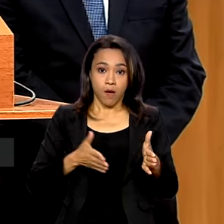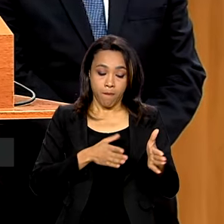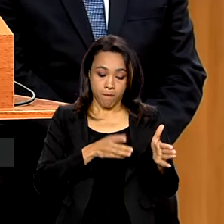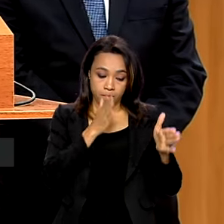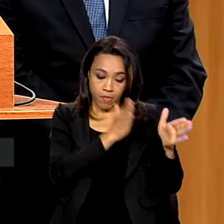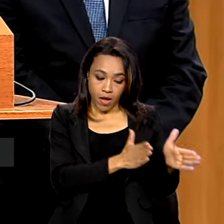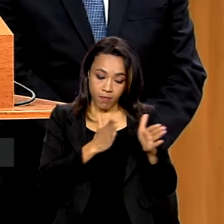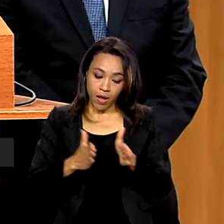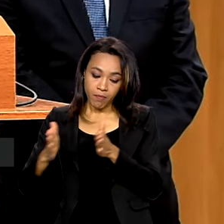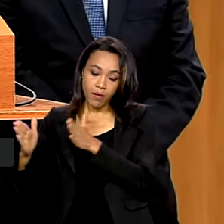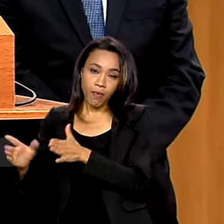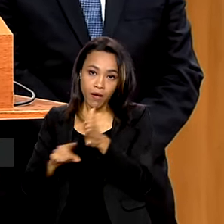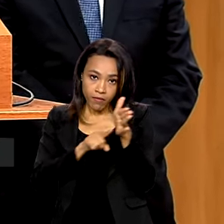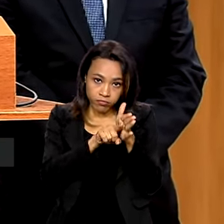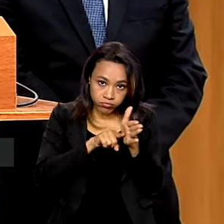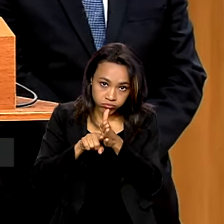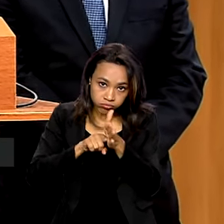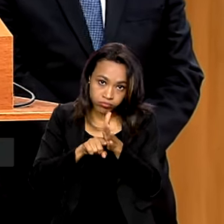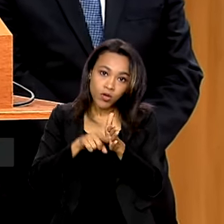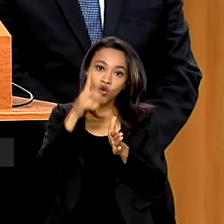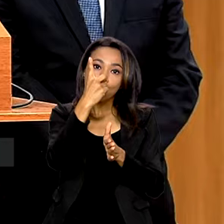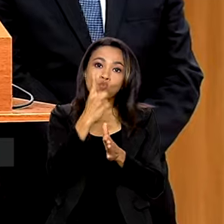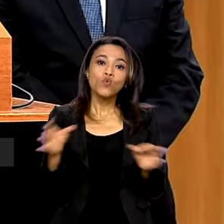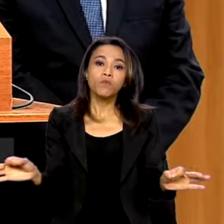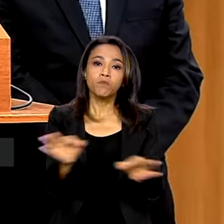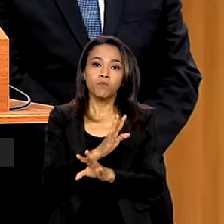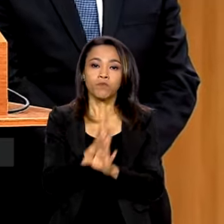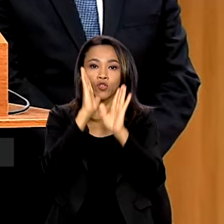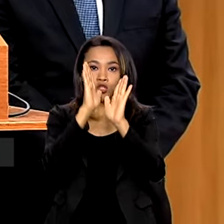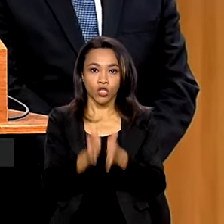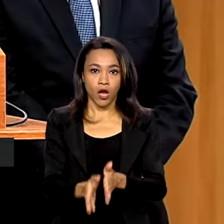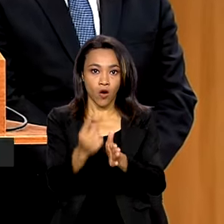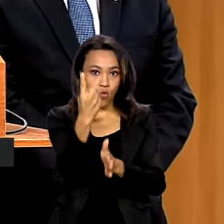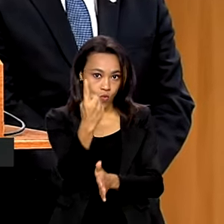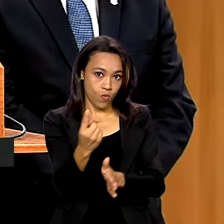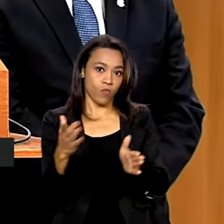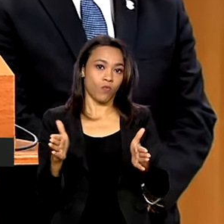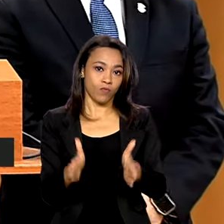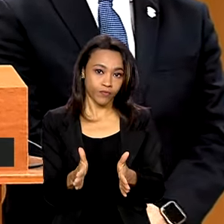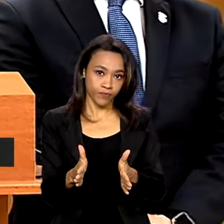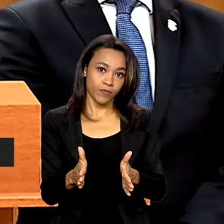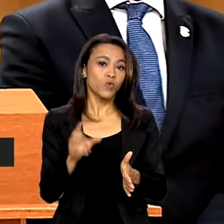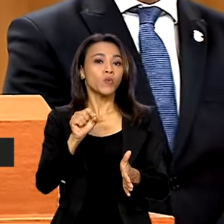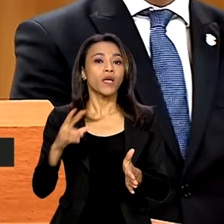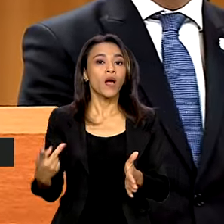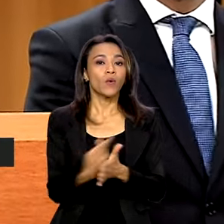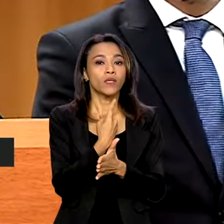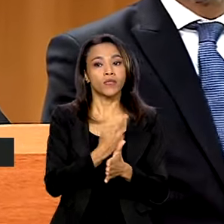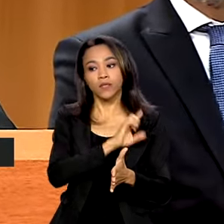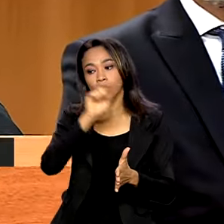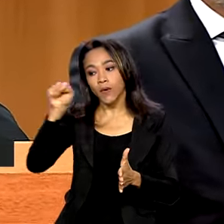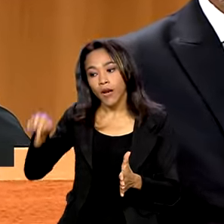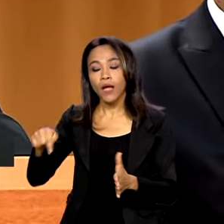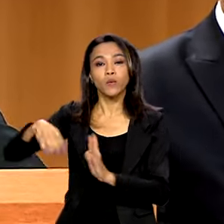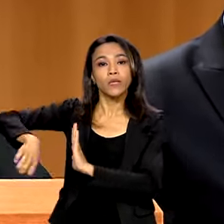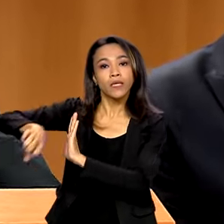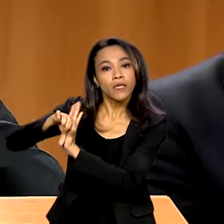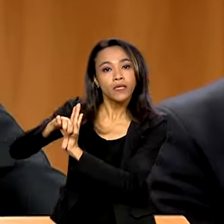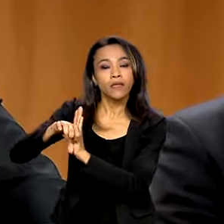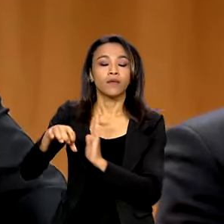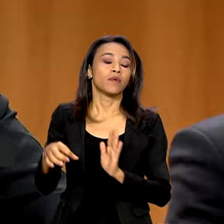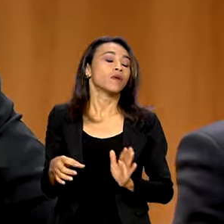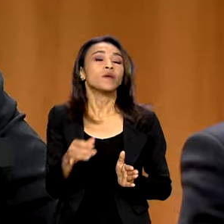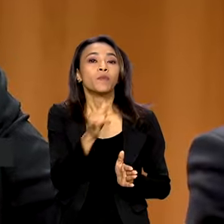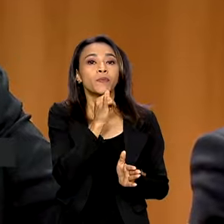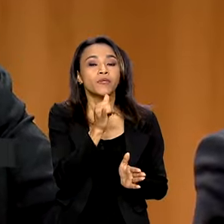com a confirmação de tudo que aconteceu na execução do crime. Então, certos